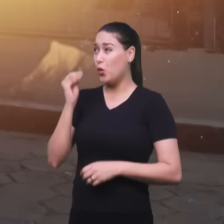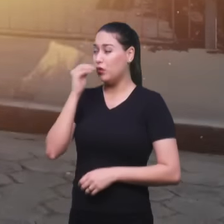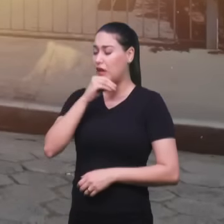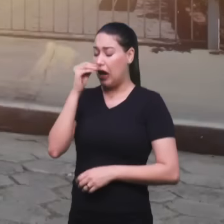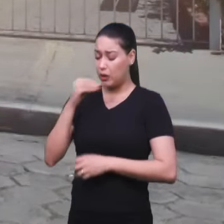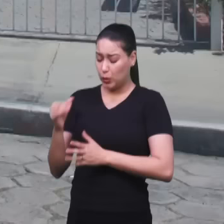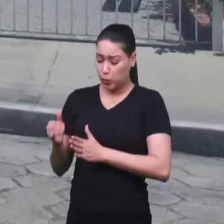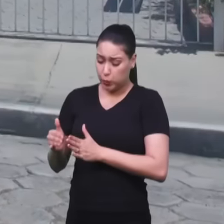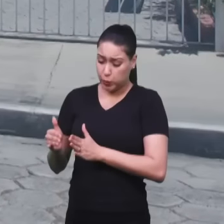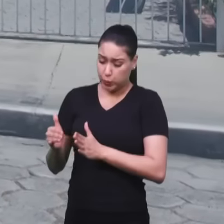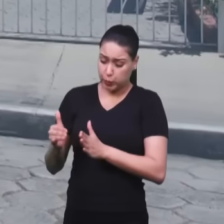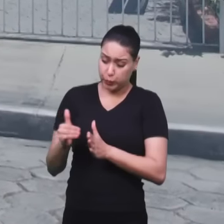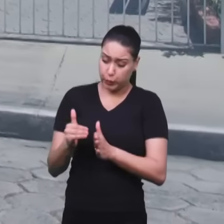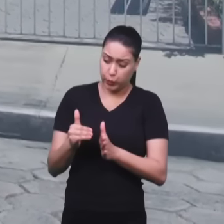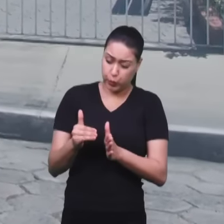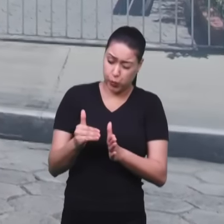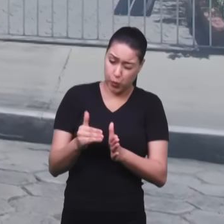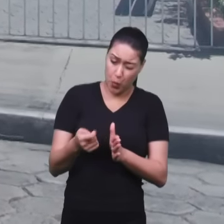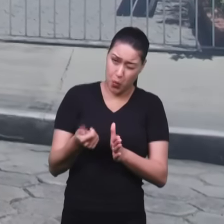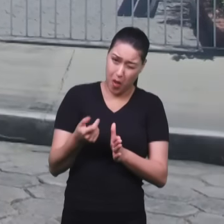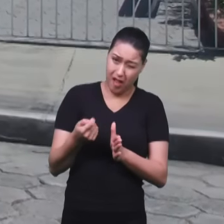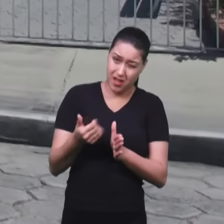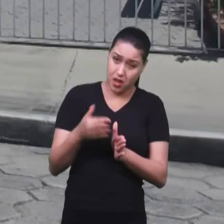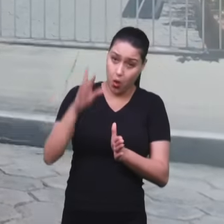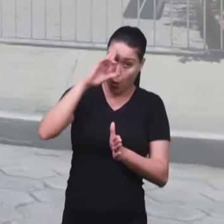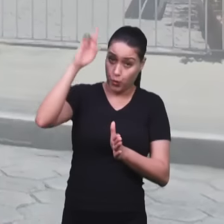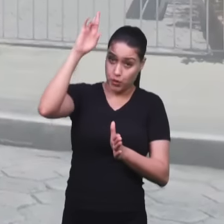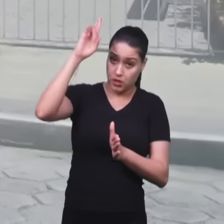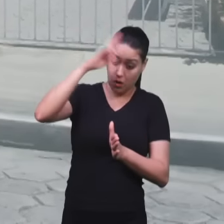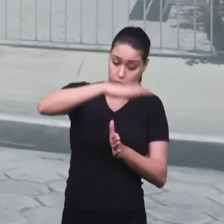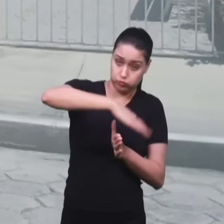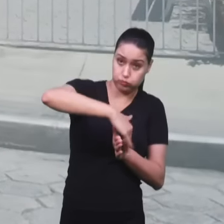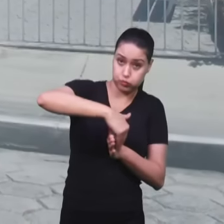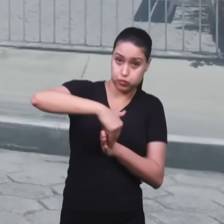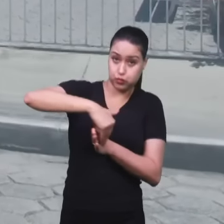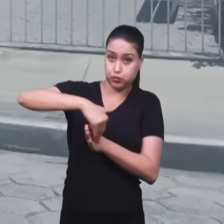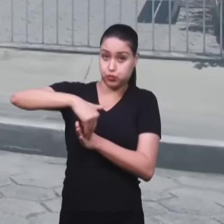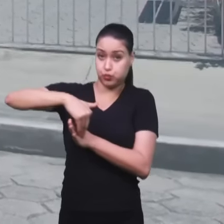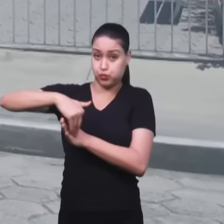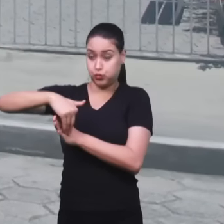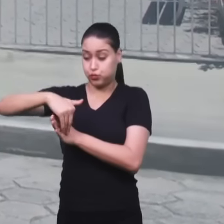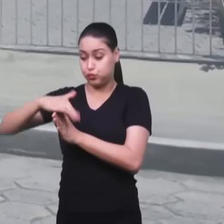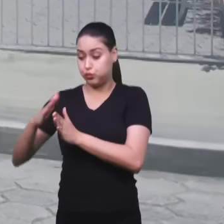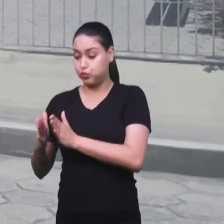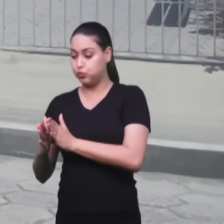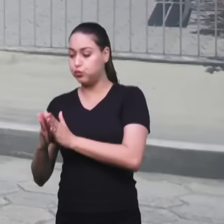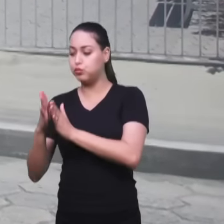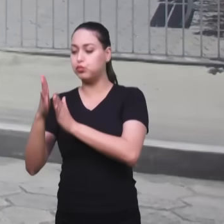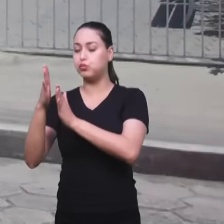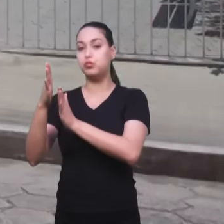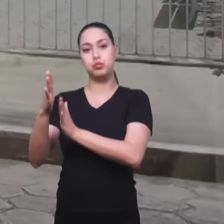Suas mãos Estão A me sustentar